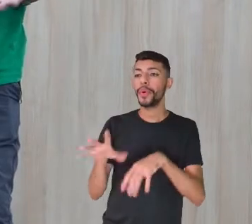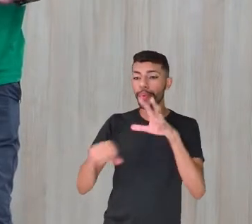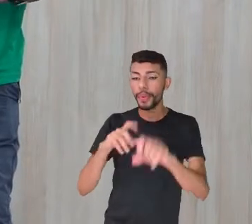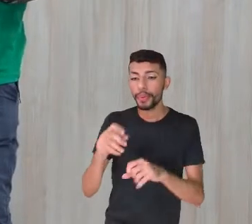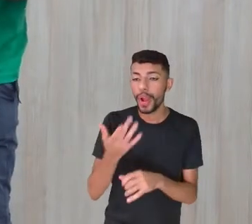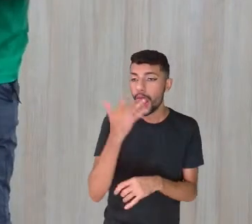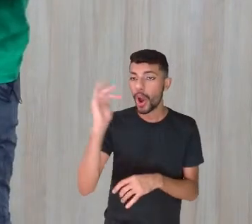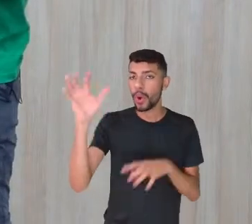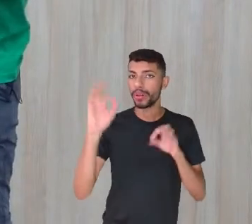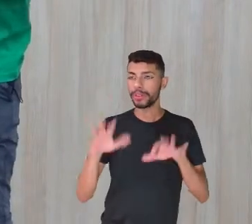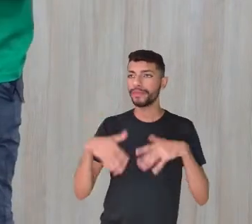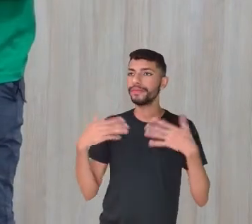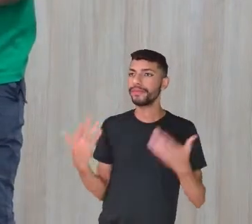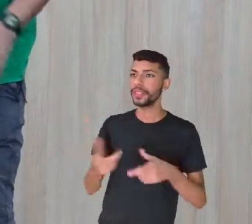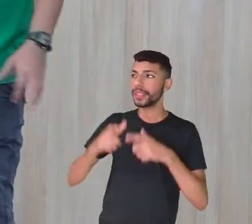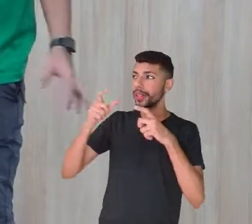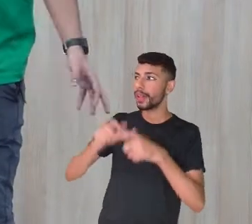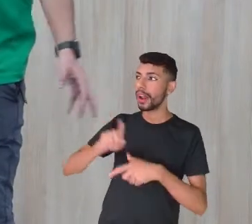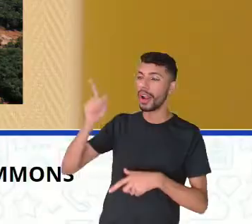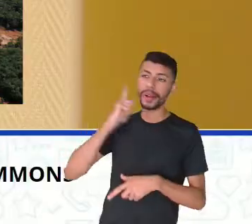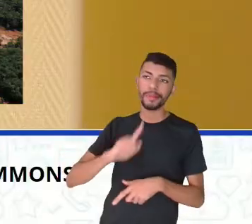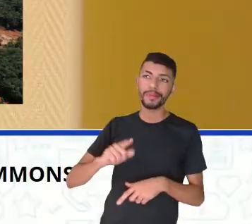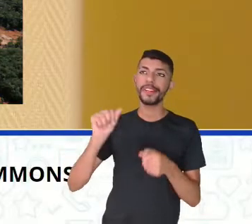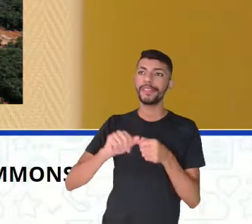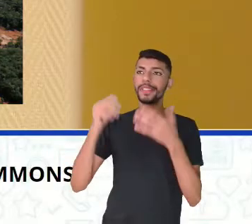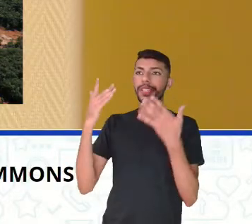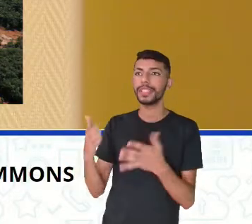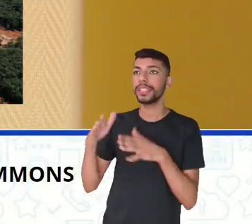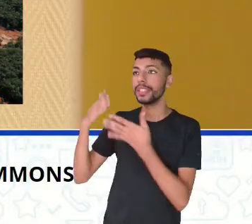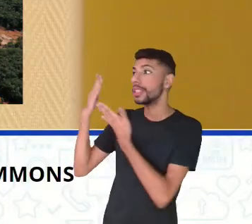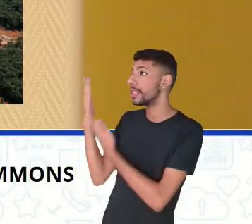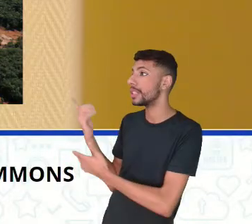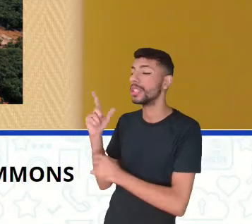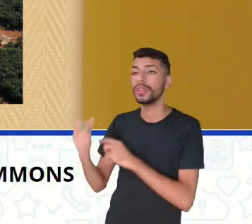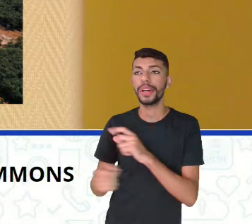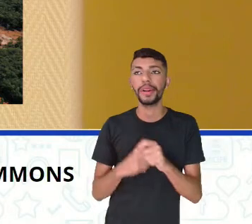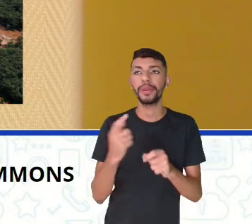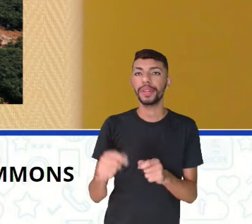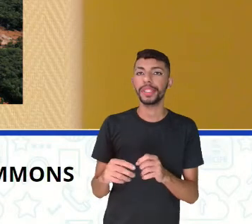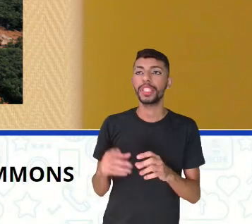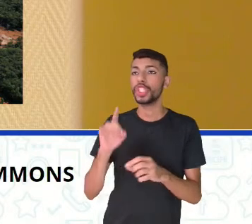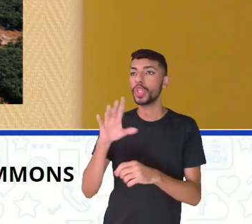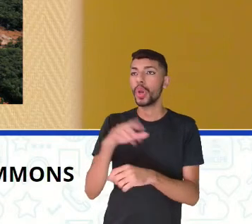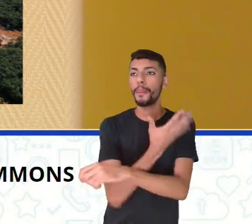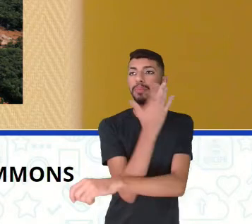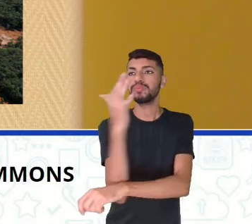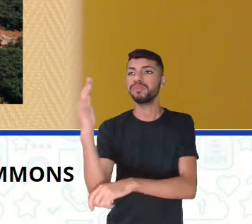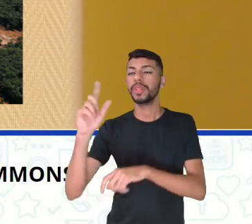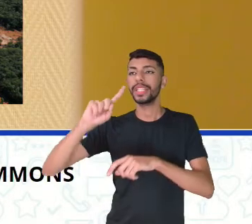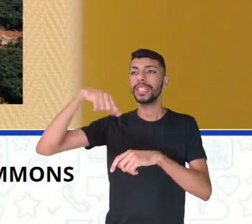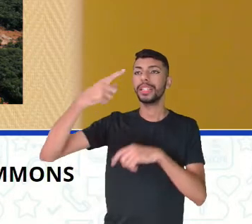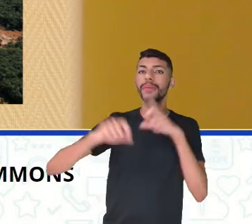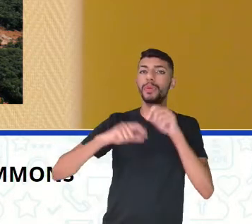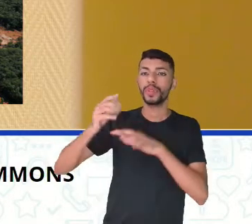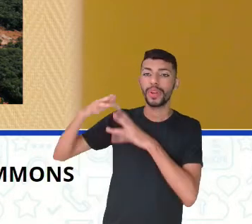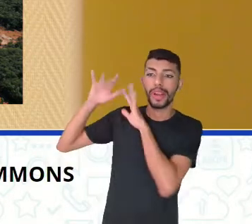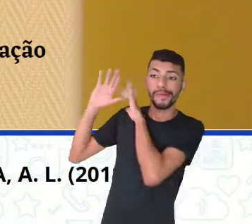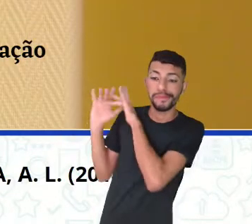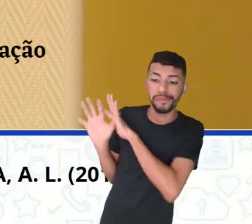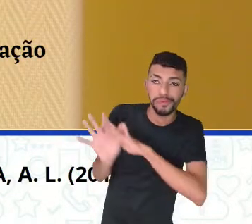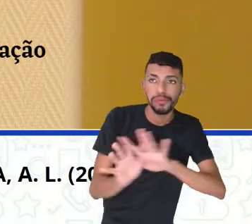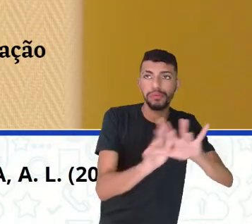vão encontrar isso aí, aqui ó, mais uma imagem. Isso aí, pessoal, era tudo vegetação que foi, né, devastada